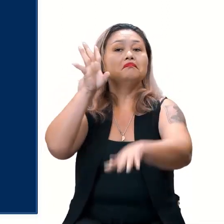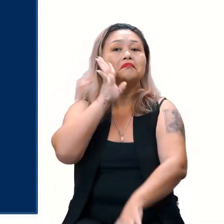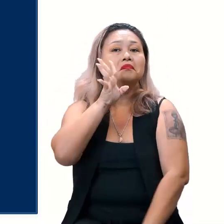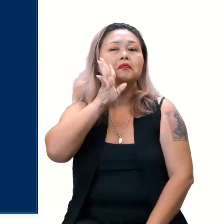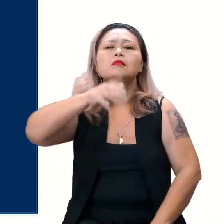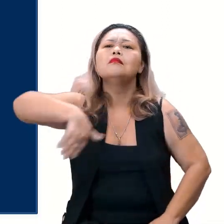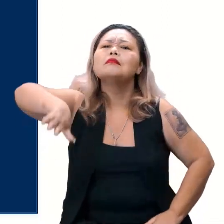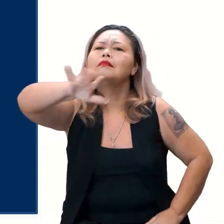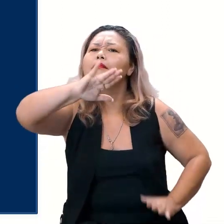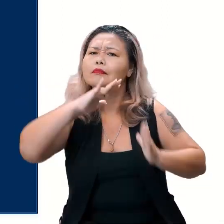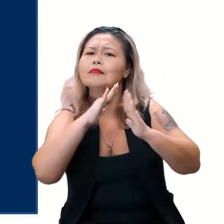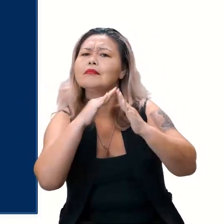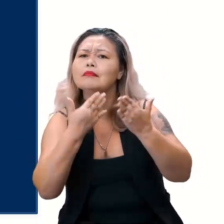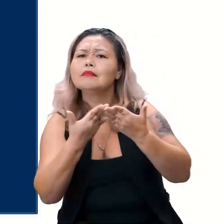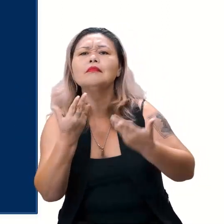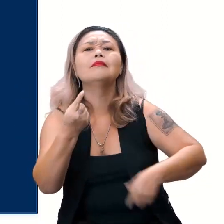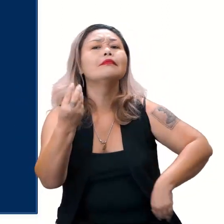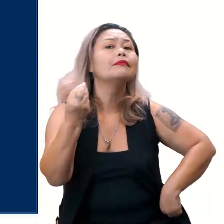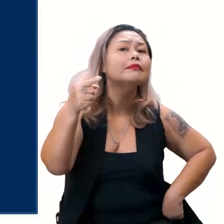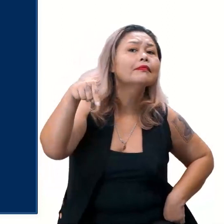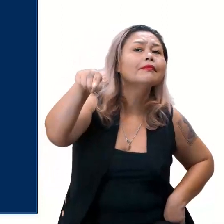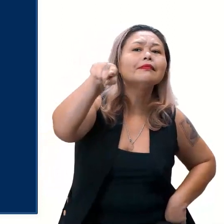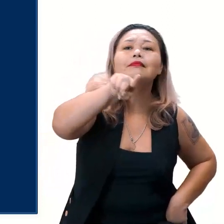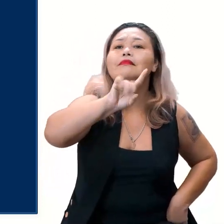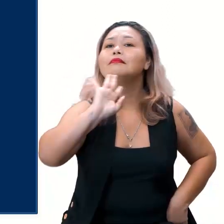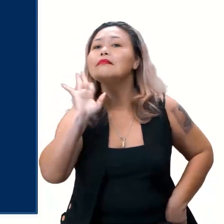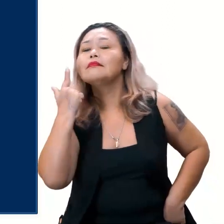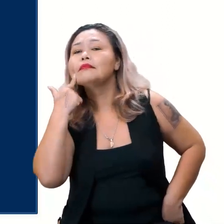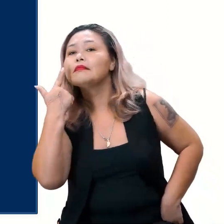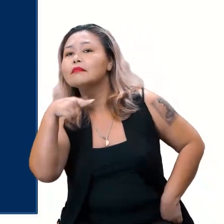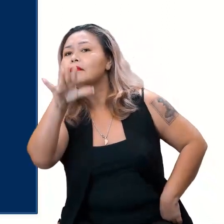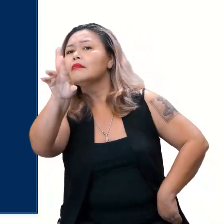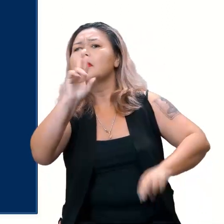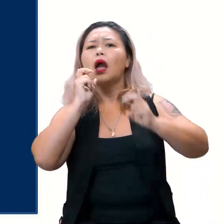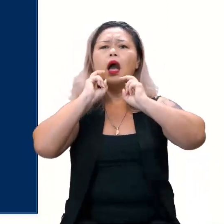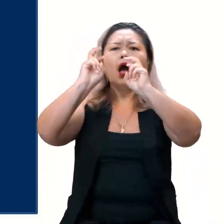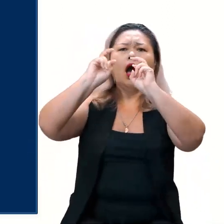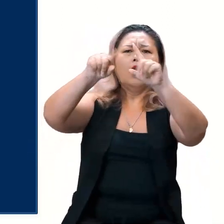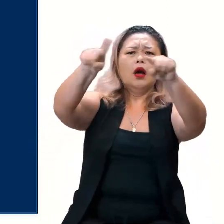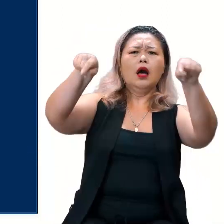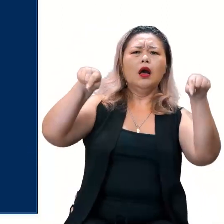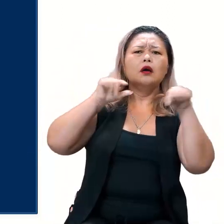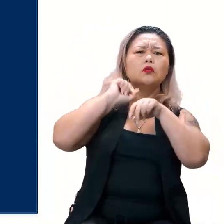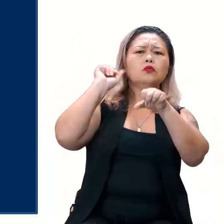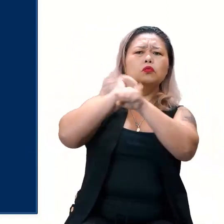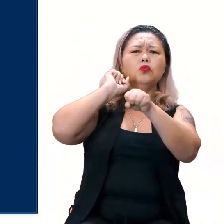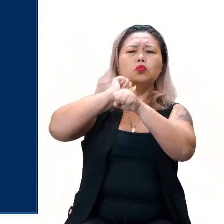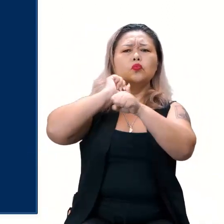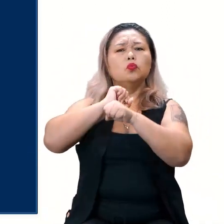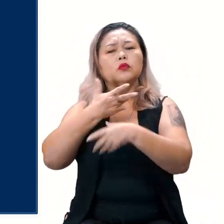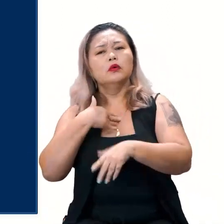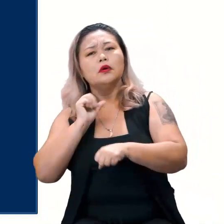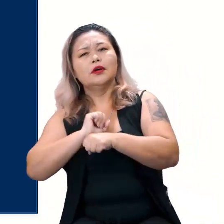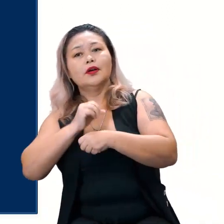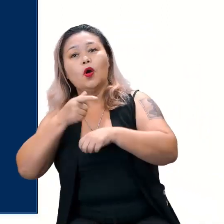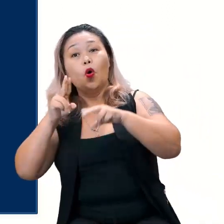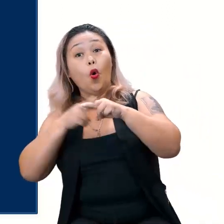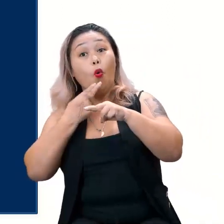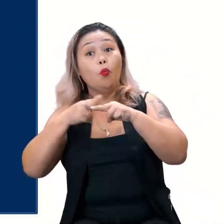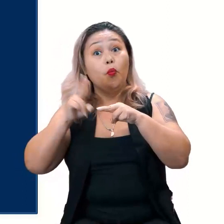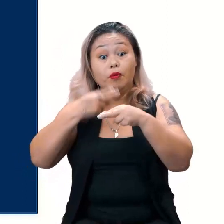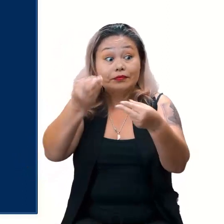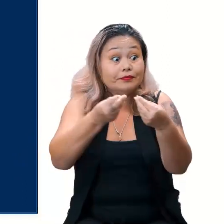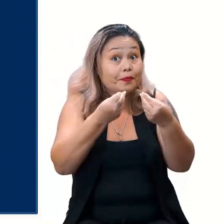das escolas aí, como que tá? Vamos lá? Tem gente já gritando na sala, tem gente esperando aquele bombom da premiação e hoje são